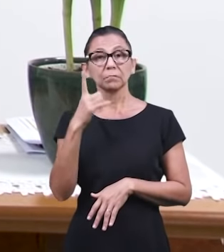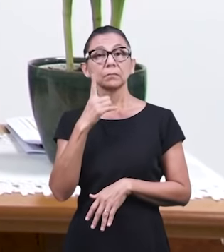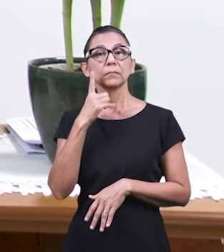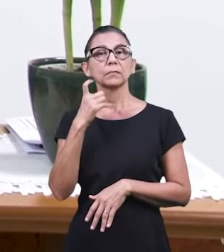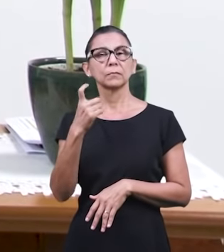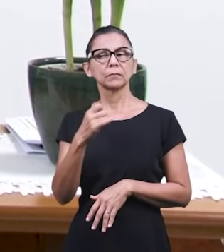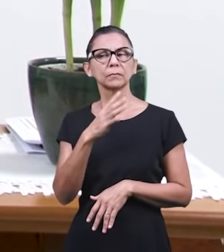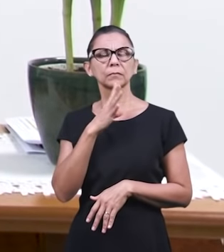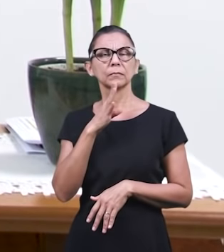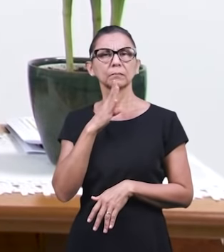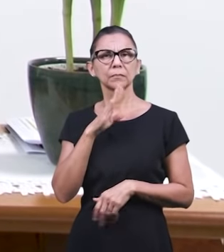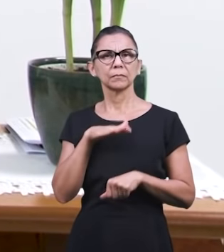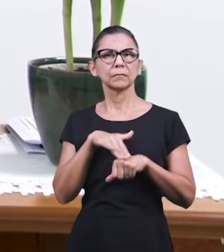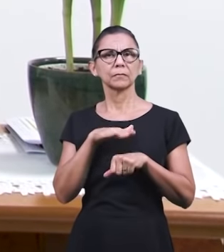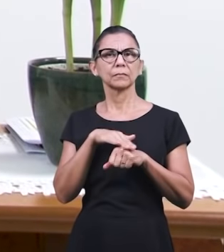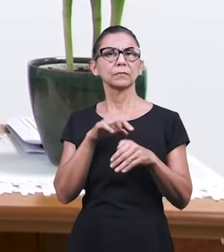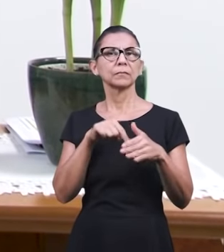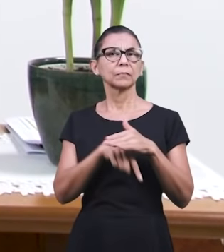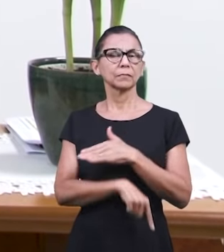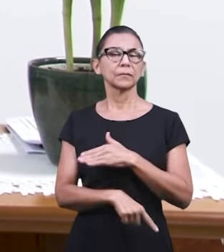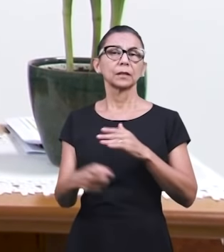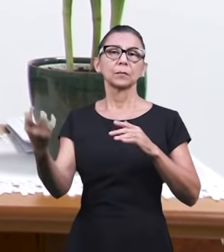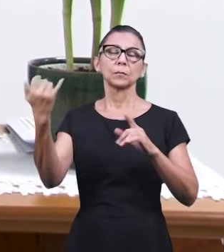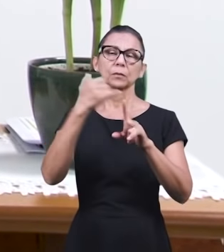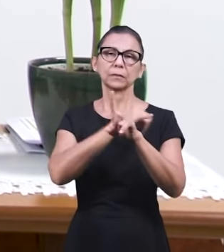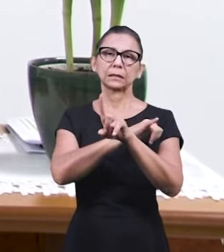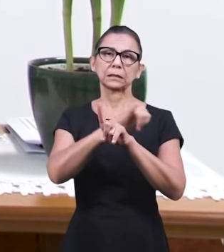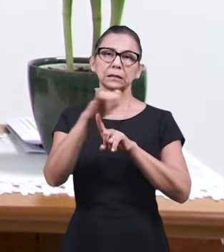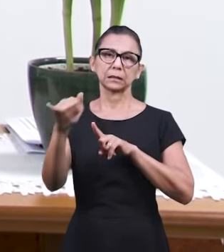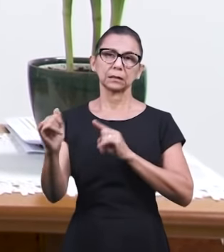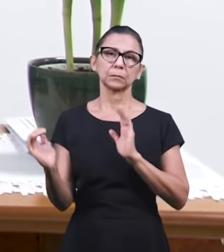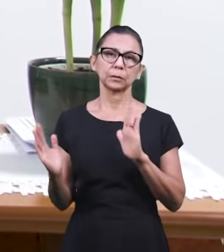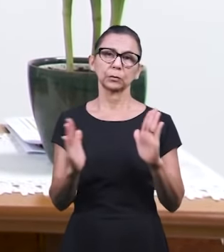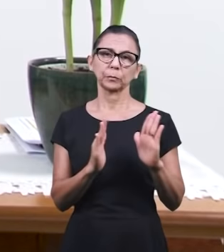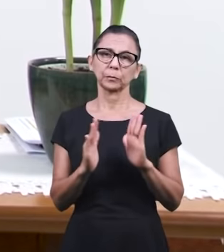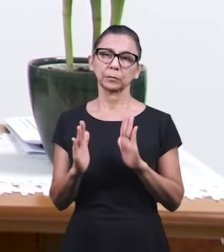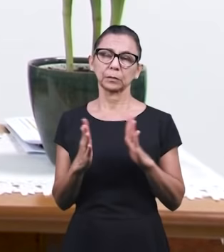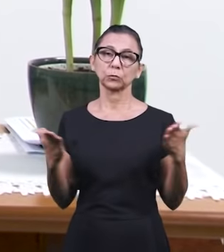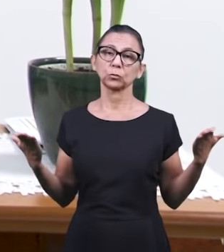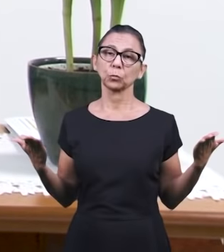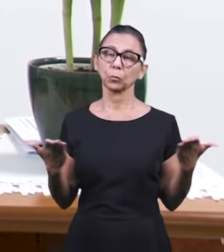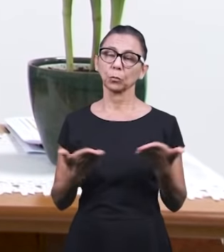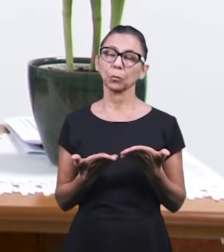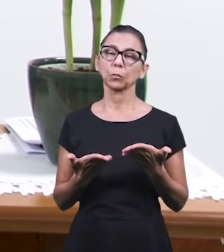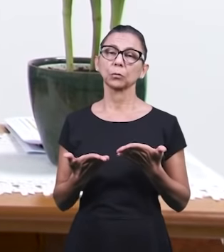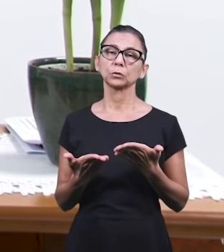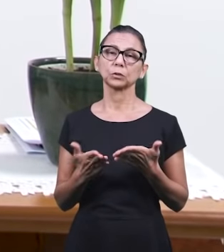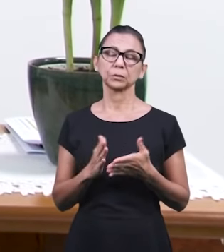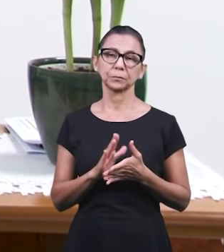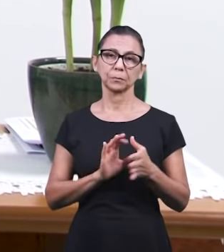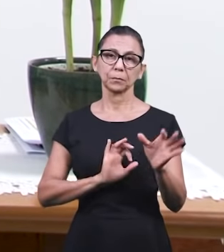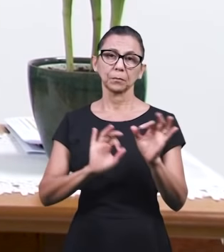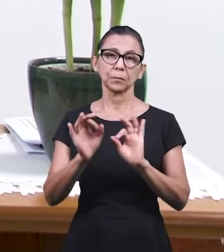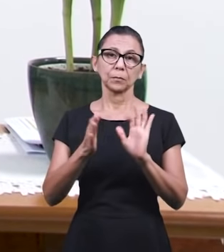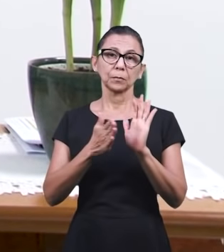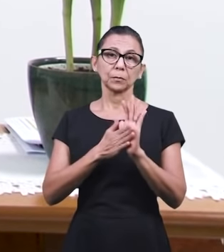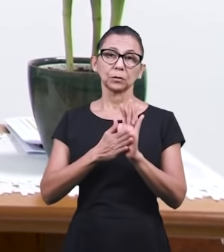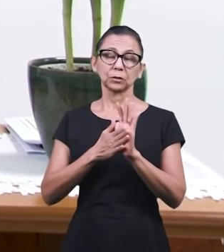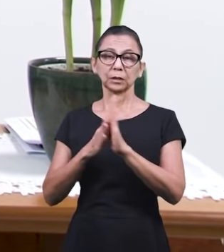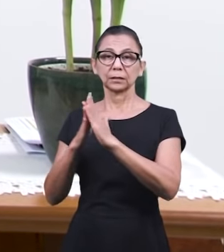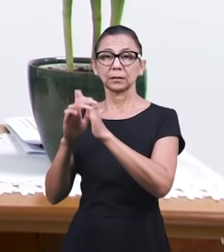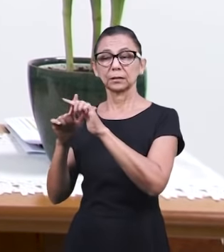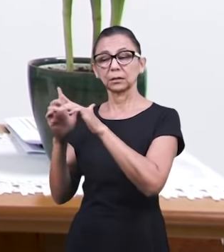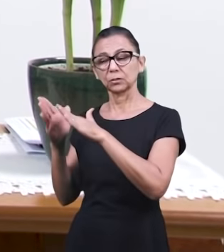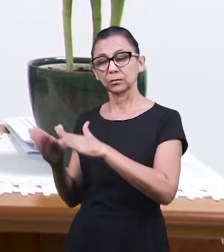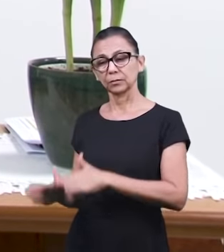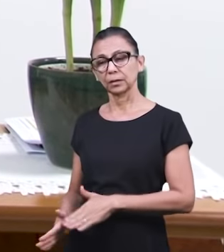dos irmãos em conhecer mais profundamente a profecia para este momento, o projeto que a Igreja Fiel